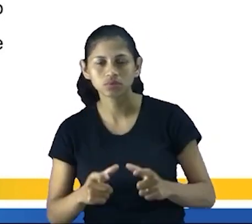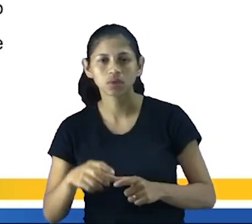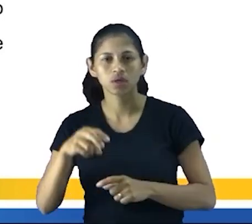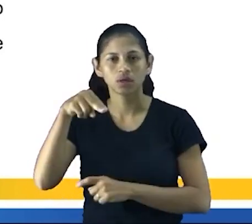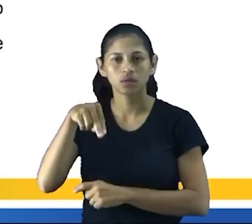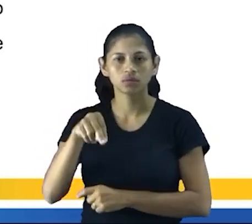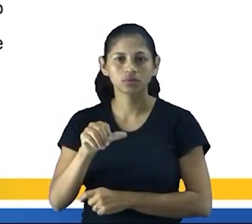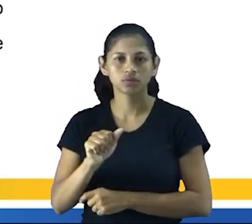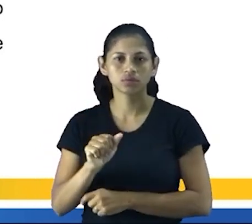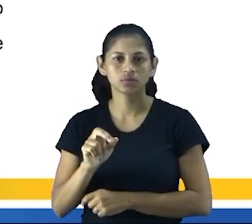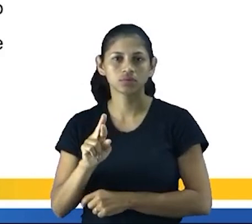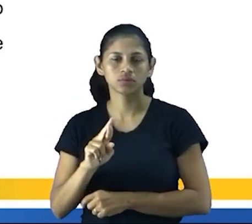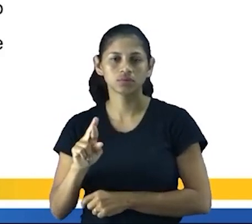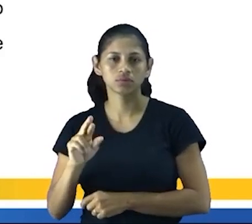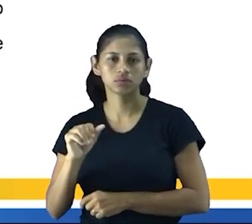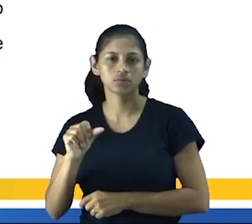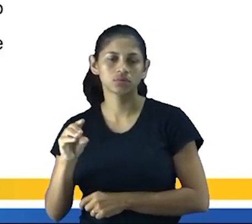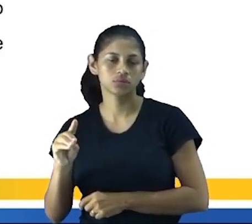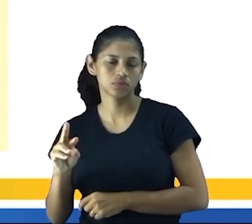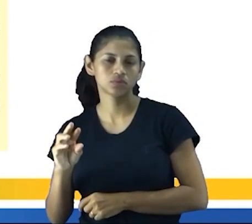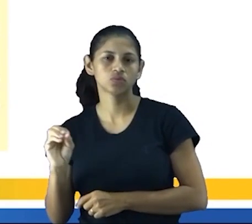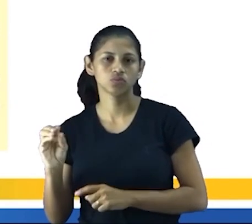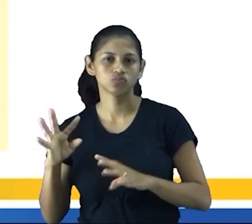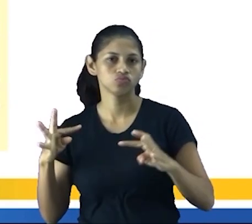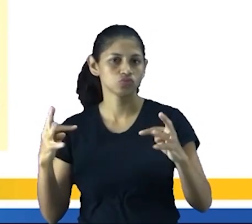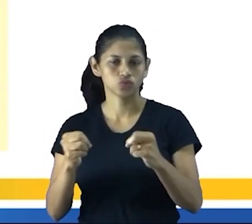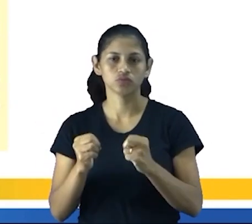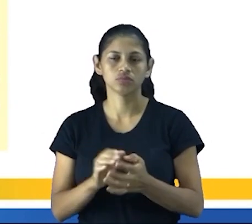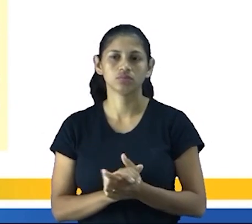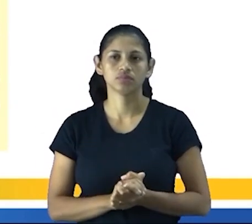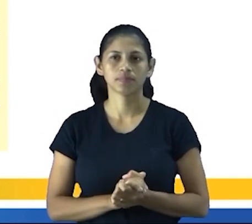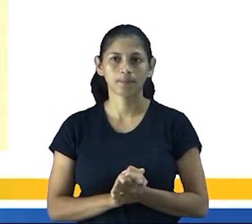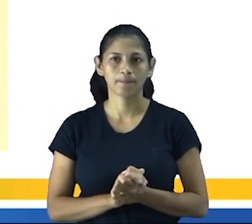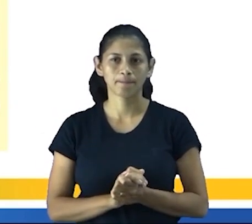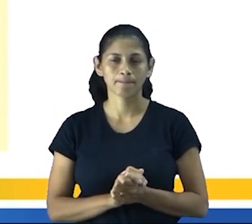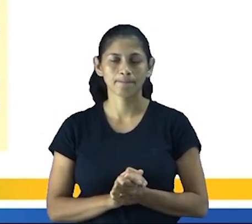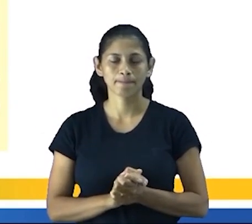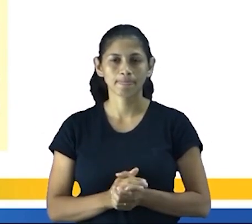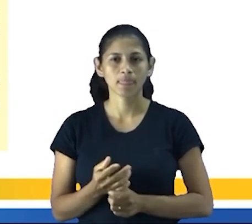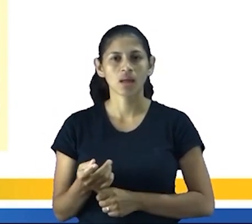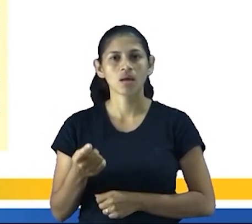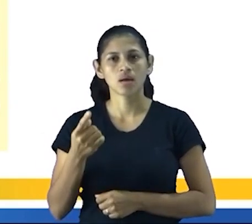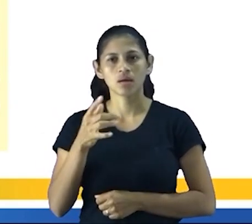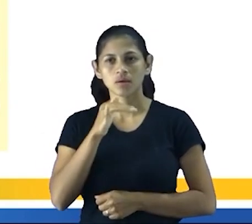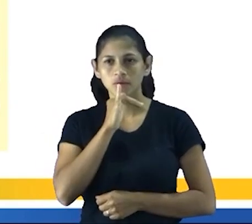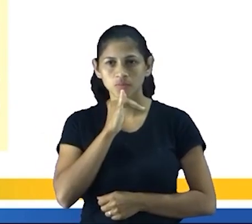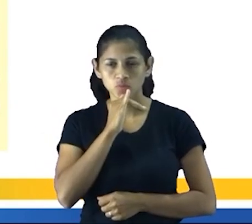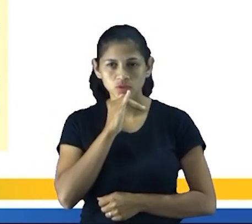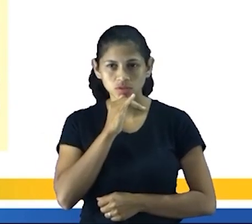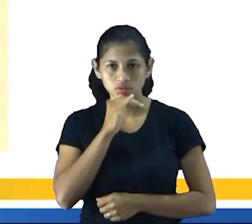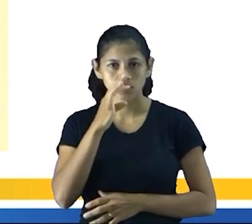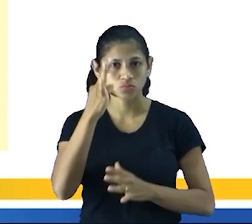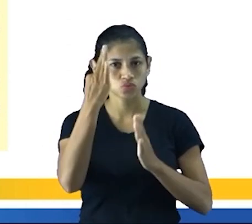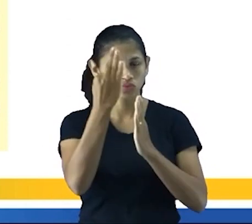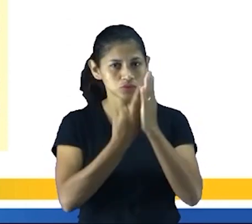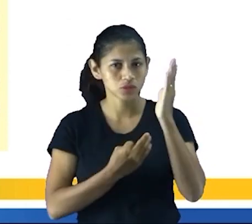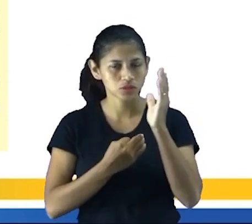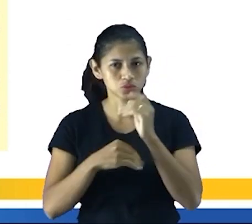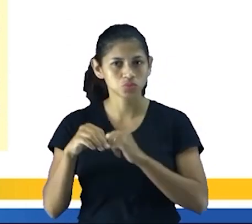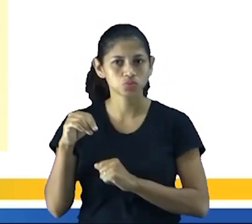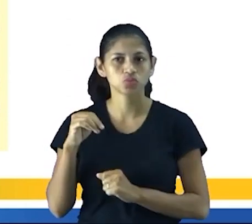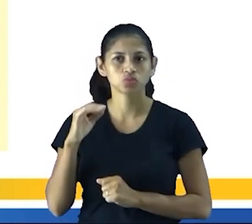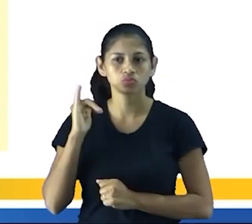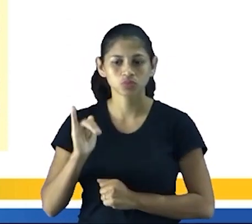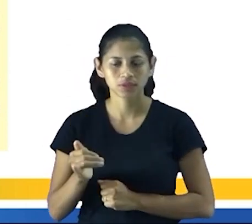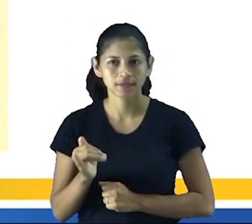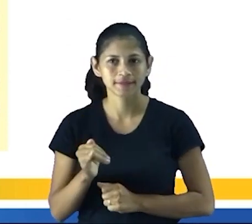vai ter narrador, certo? Vamos para frente. Olha aqui um exemplo de um texto narrativo, tá